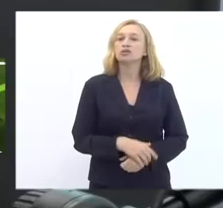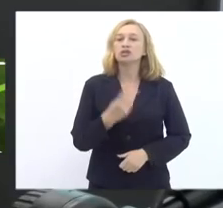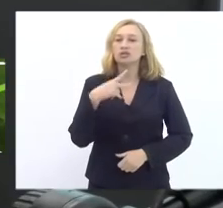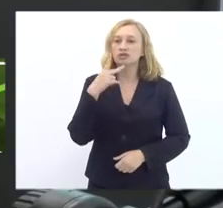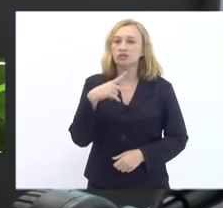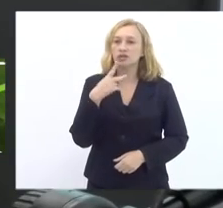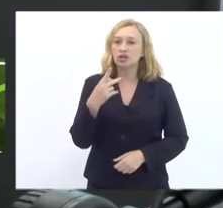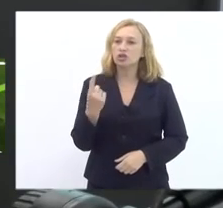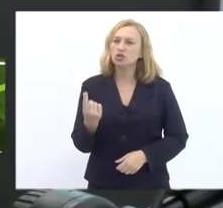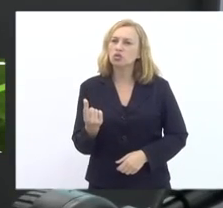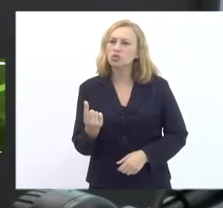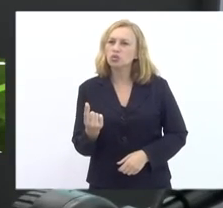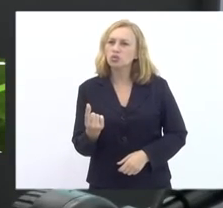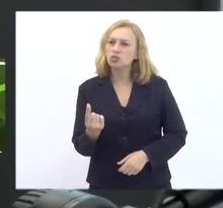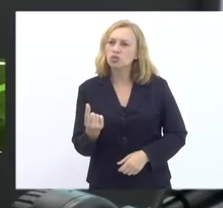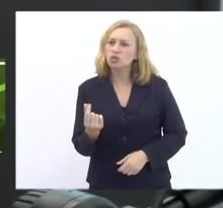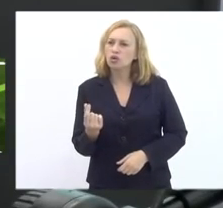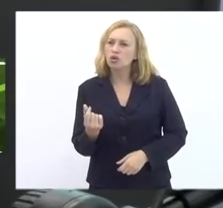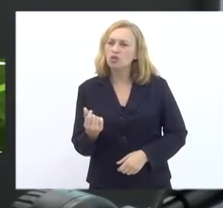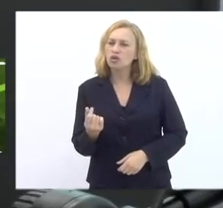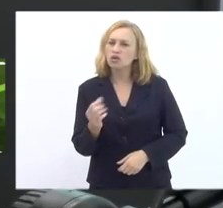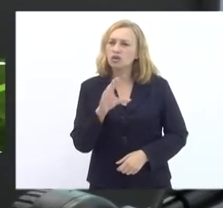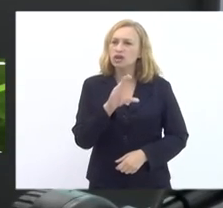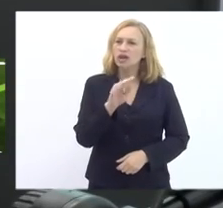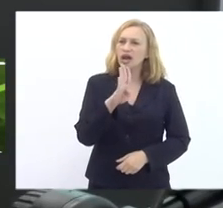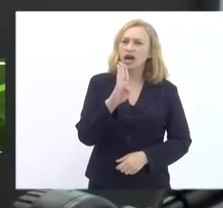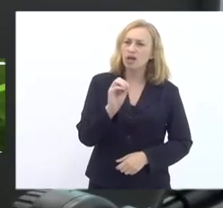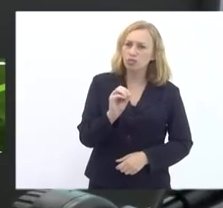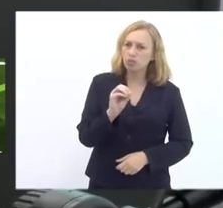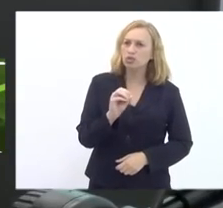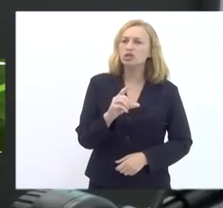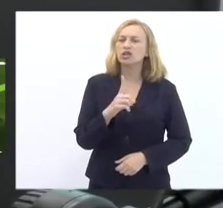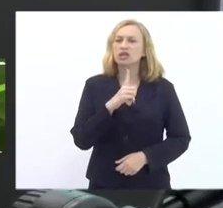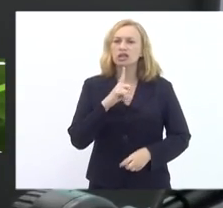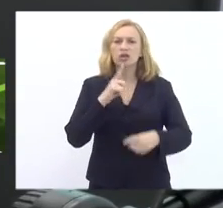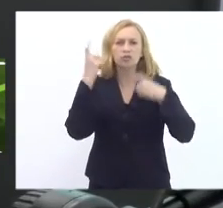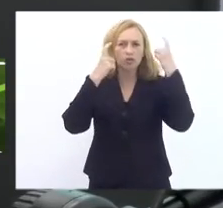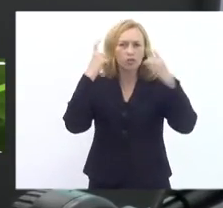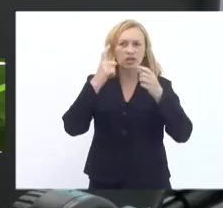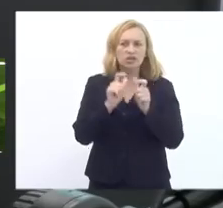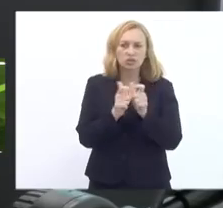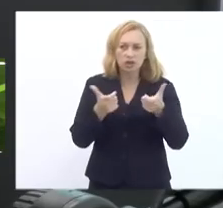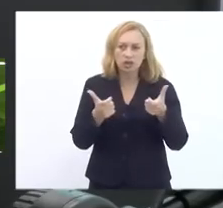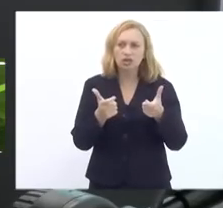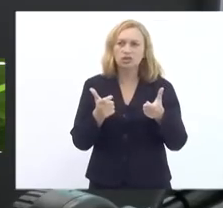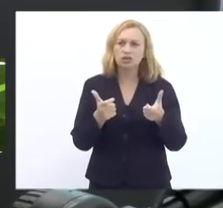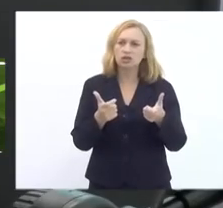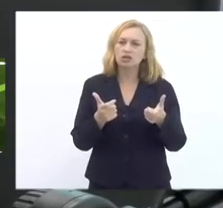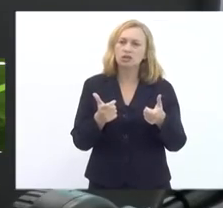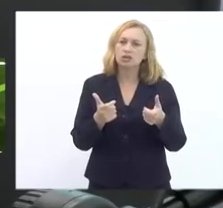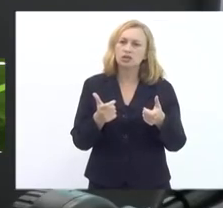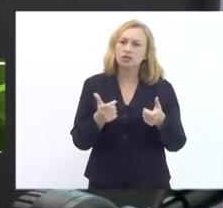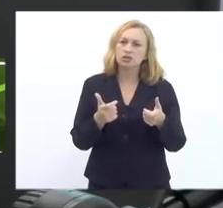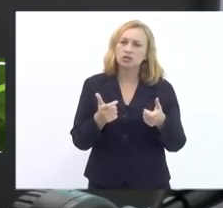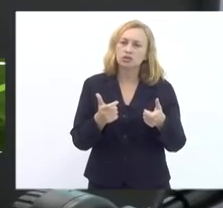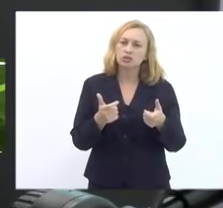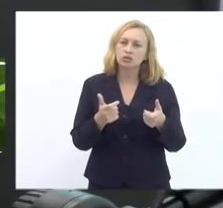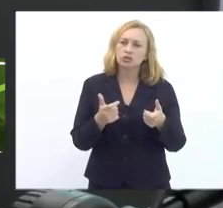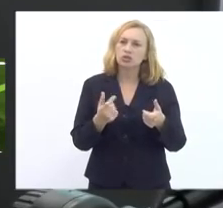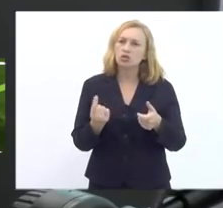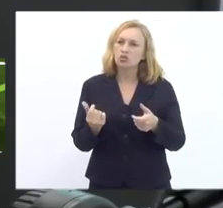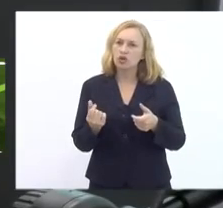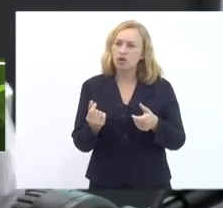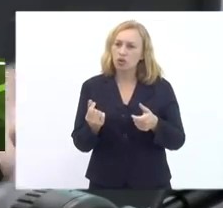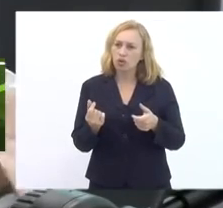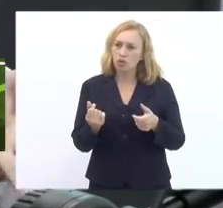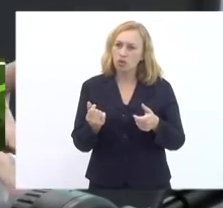questão dos furtos de cabos, que existe aí uma preocupação muito grande com isso, acaba aumentando o valor da tarifa,